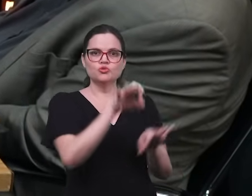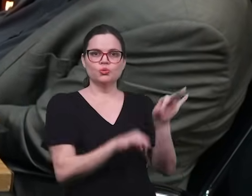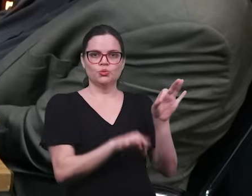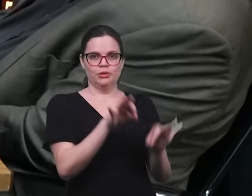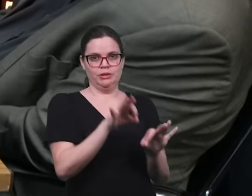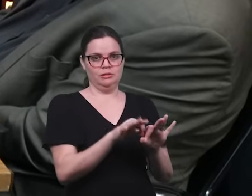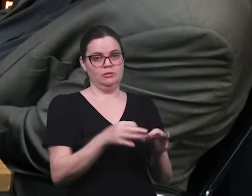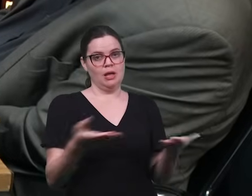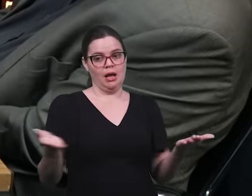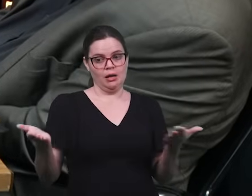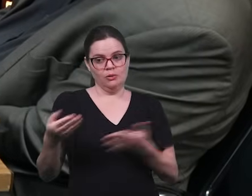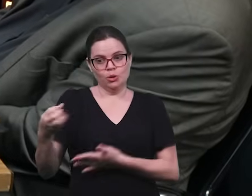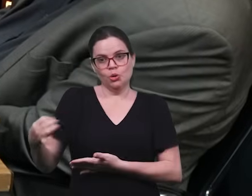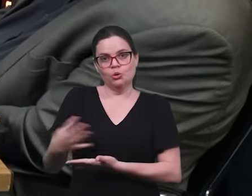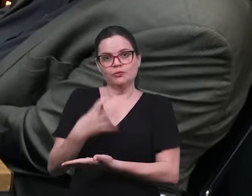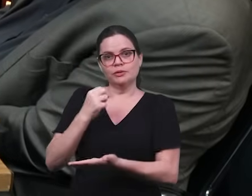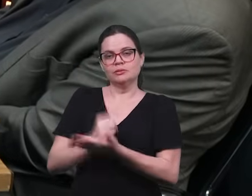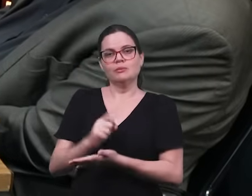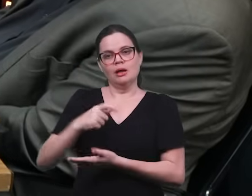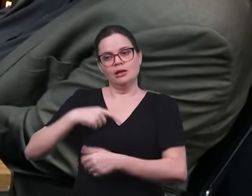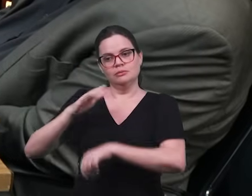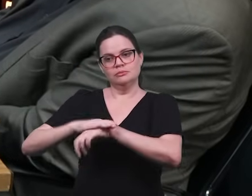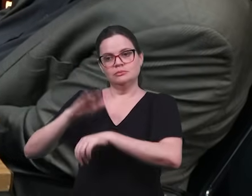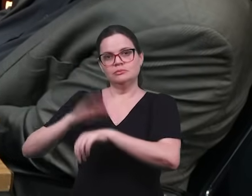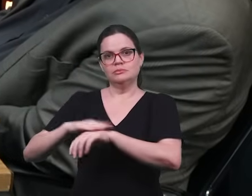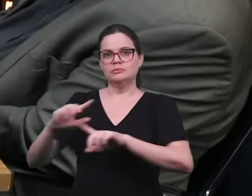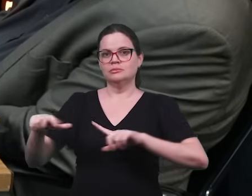o próprio Espírito Santo, ele está